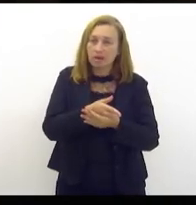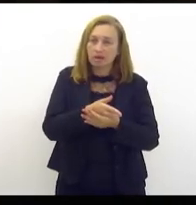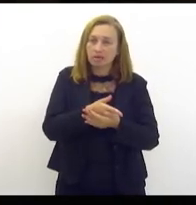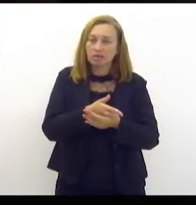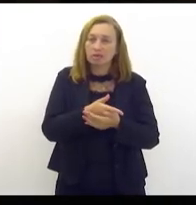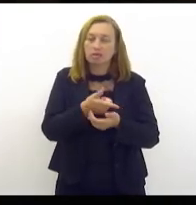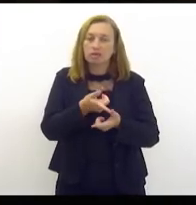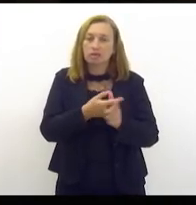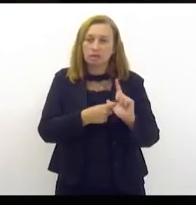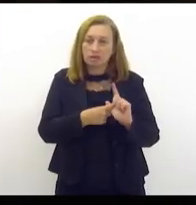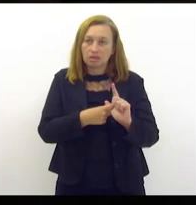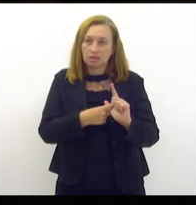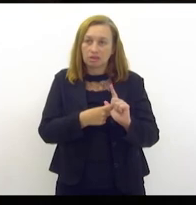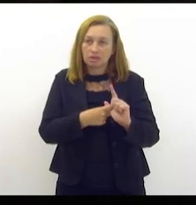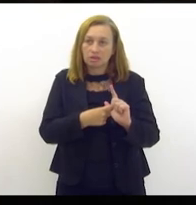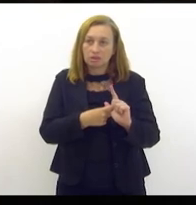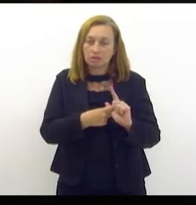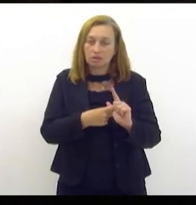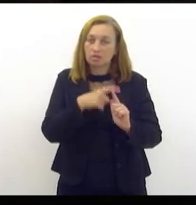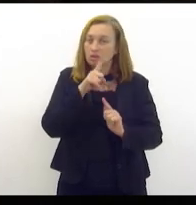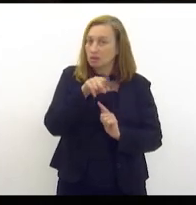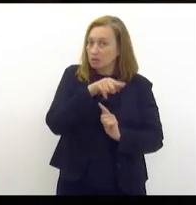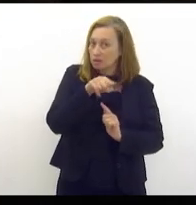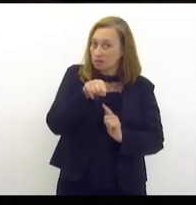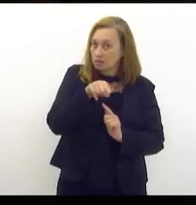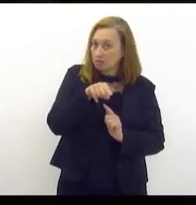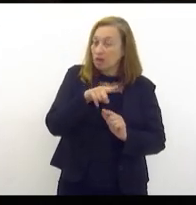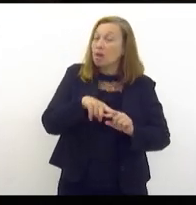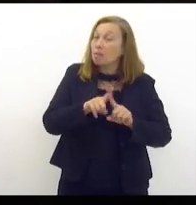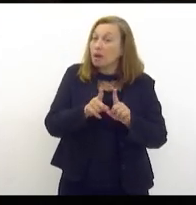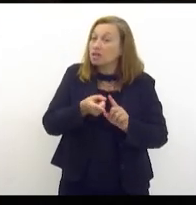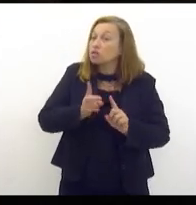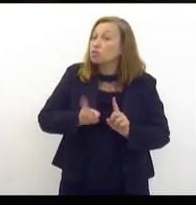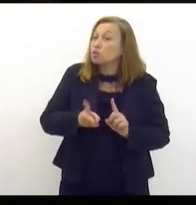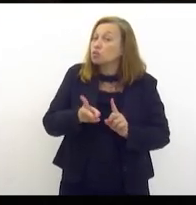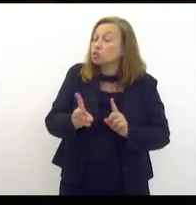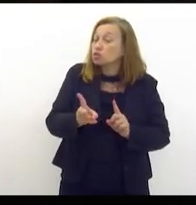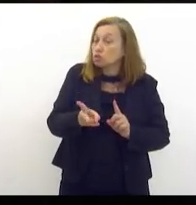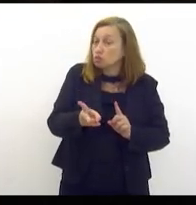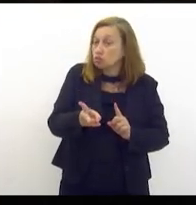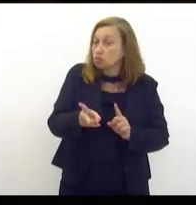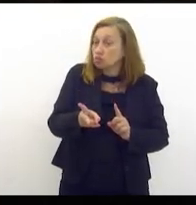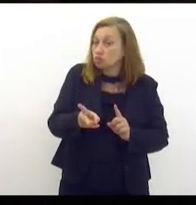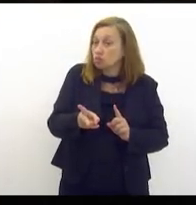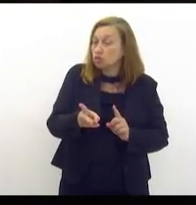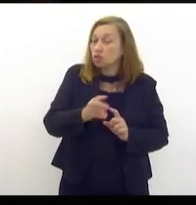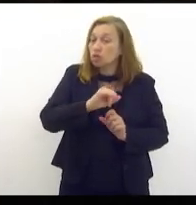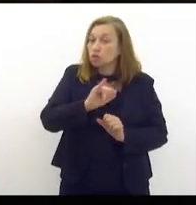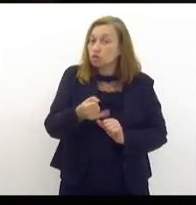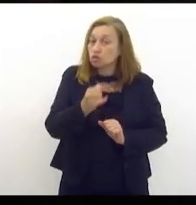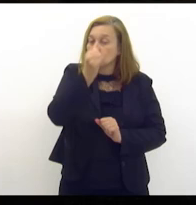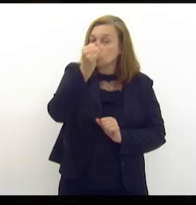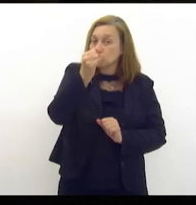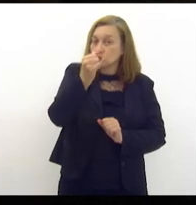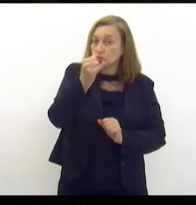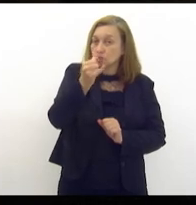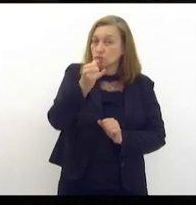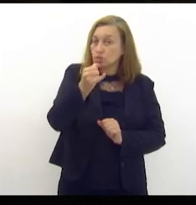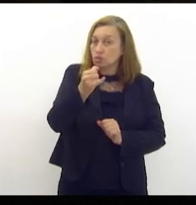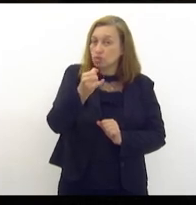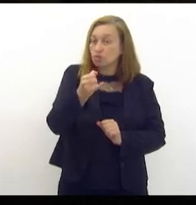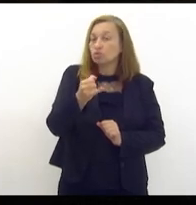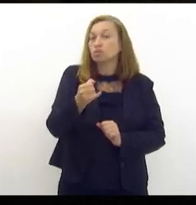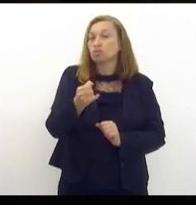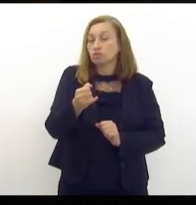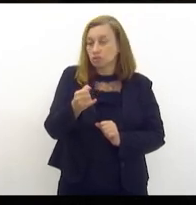da dívida. Suspensão, mas continuou a correr juros e